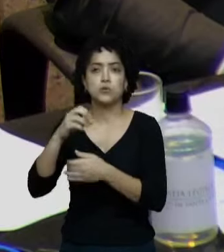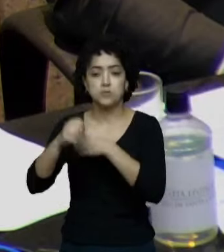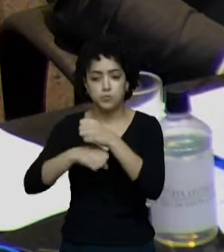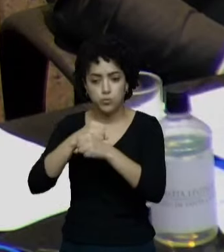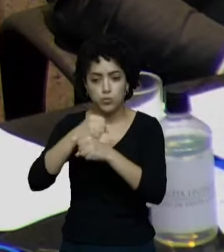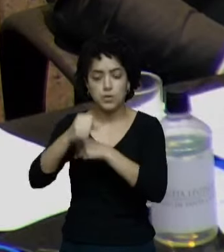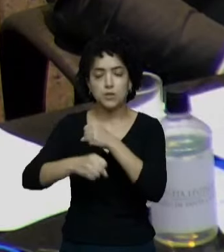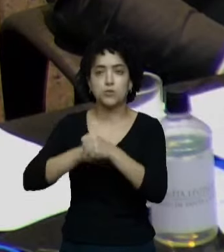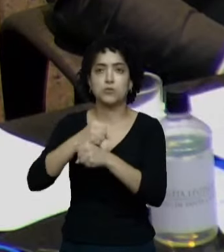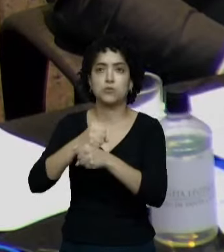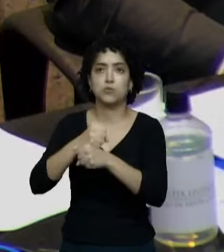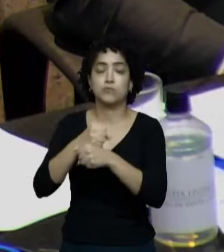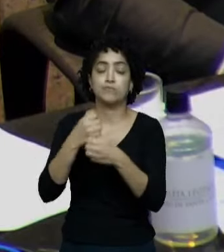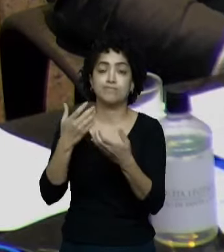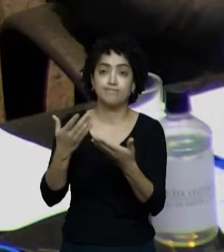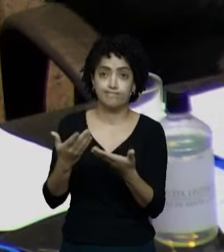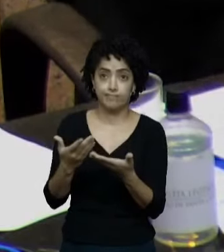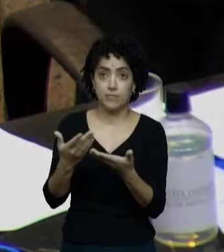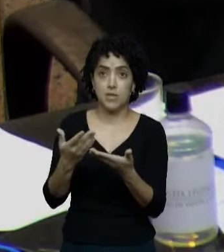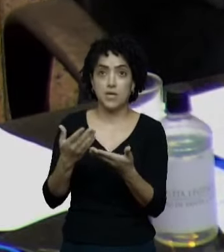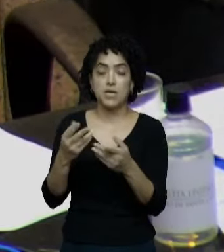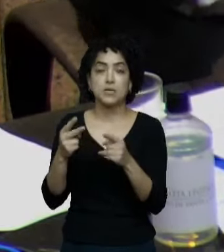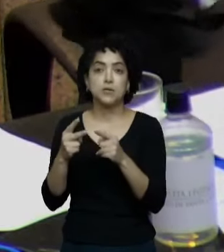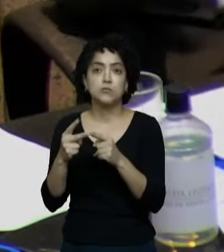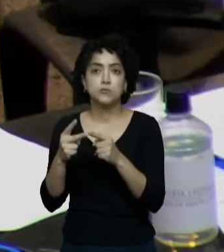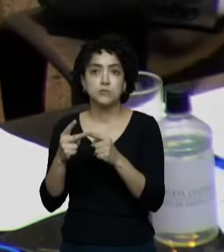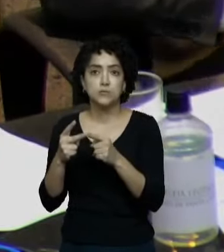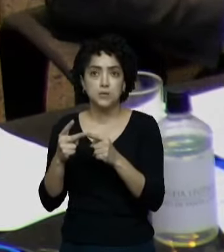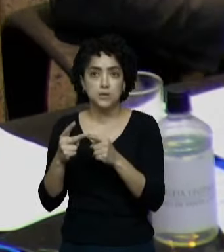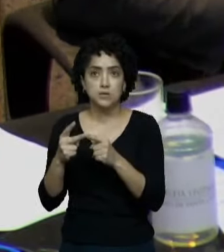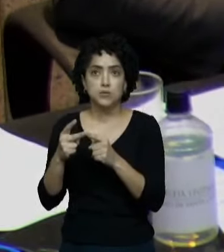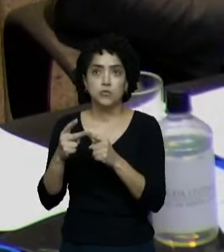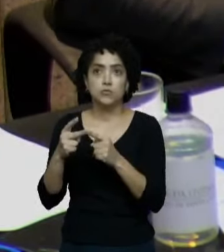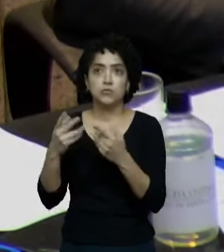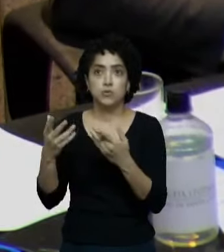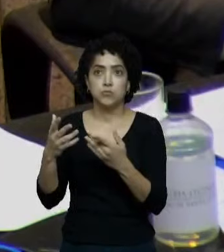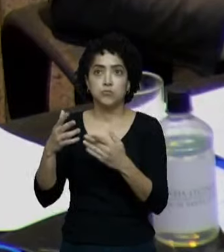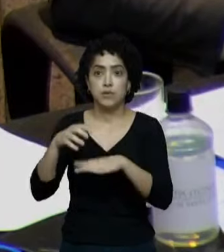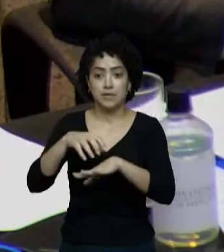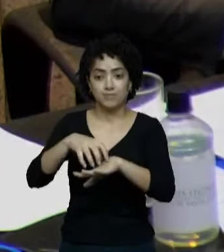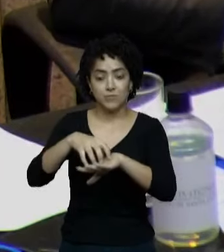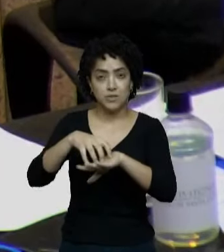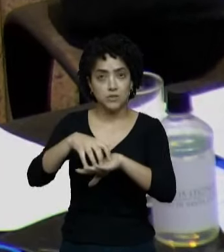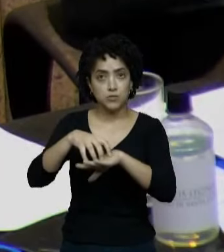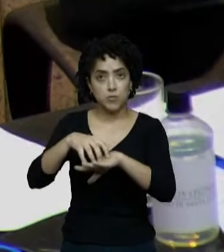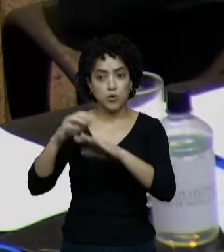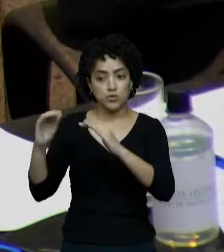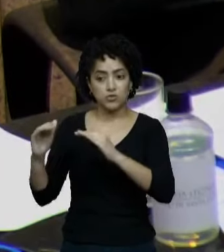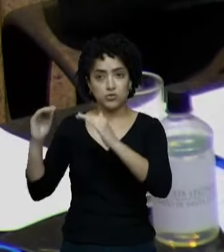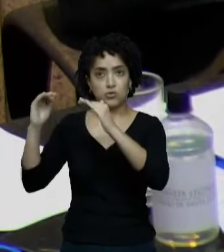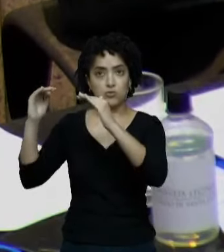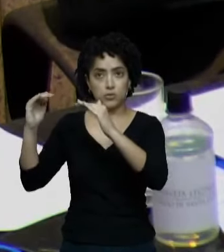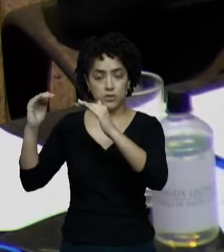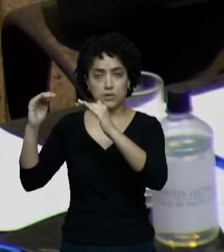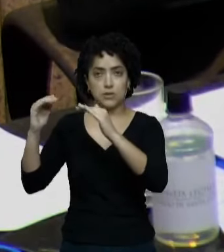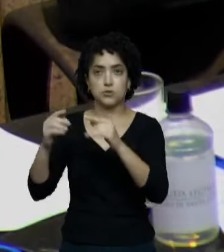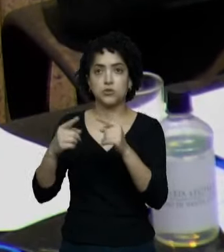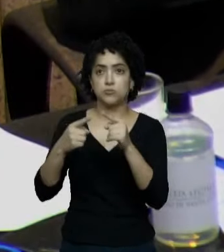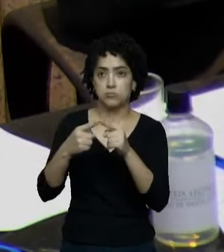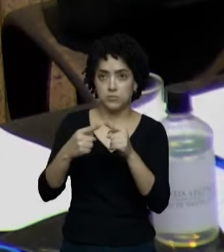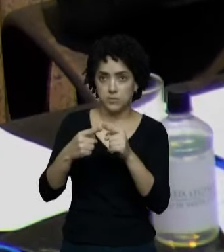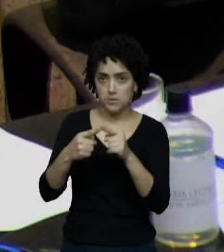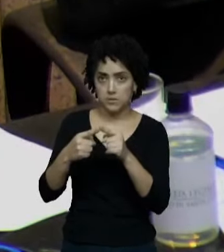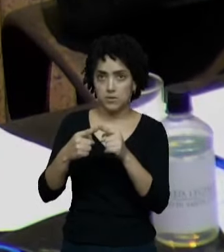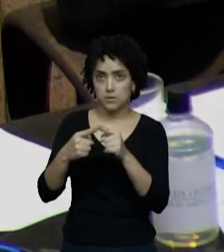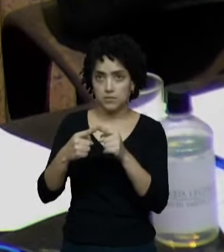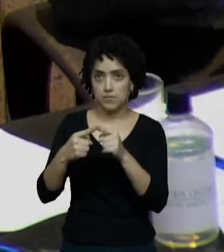aeronave. Curiosamente, o segundo item dessa aeronave é o transporte de autoridades. Então, no primeiro item, esse avião está habilitado